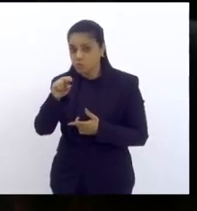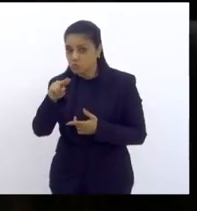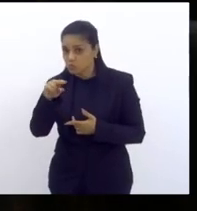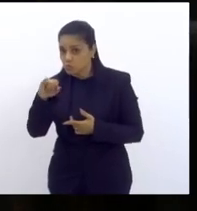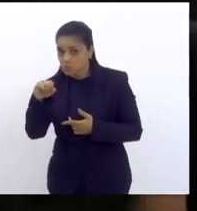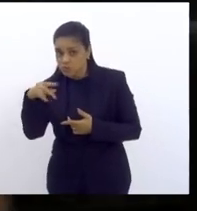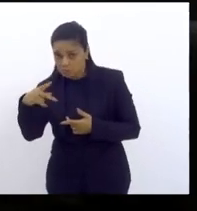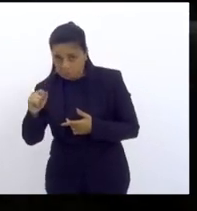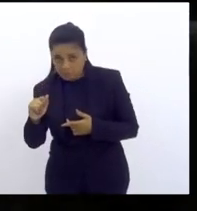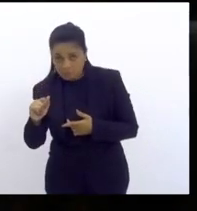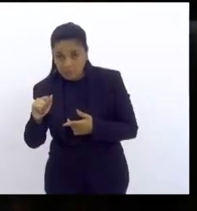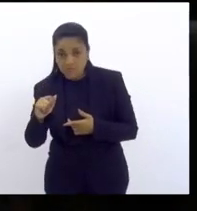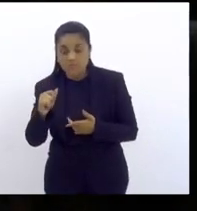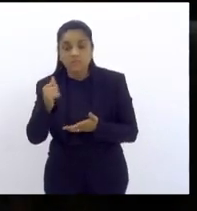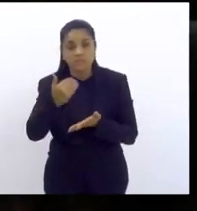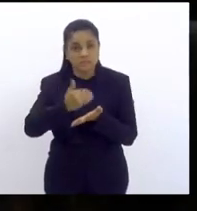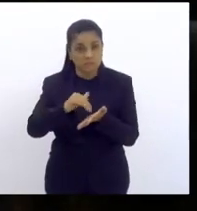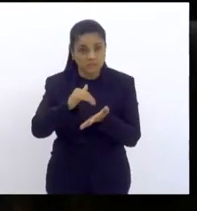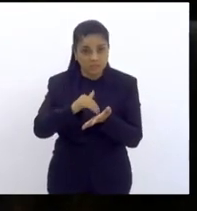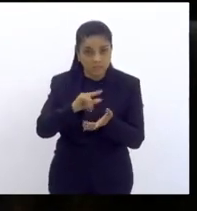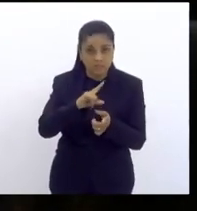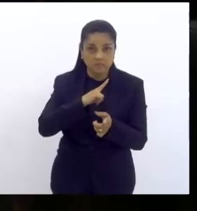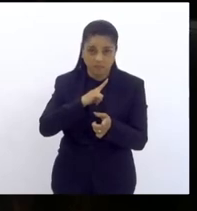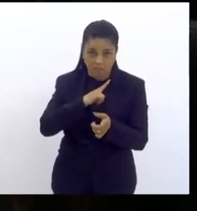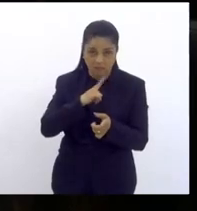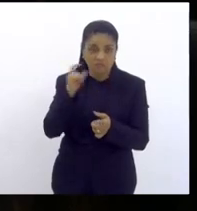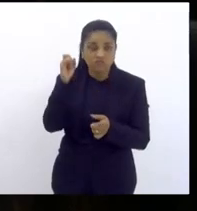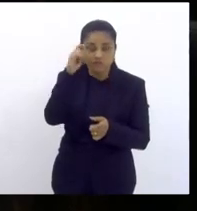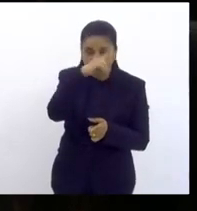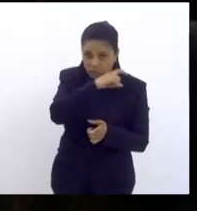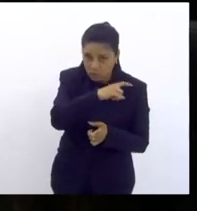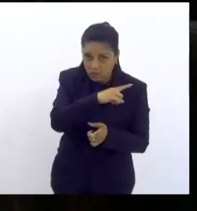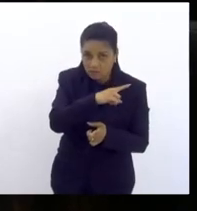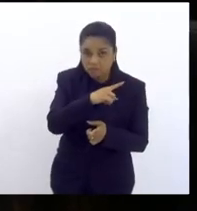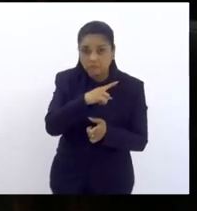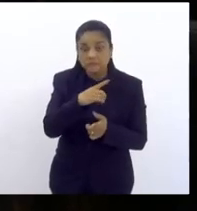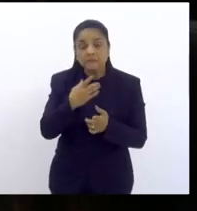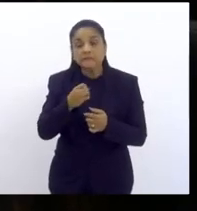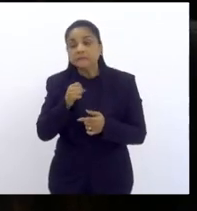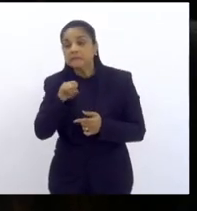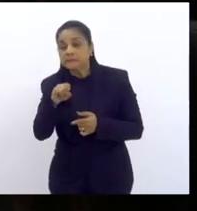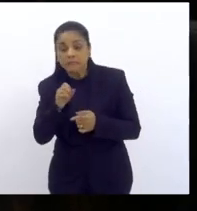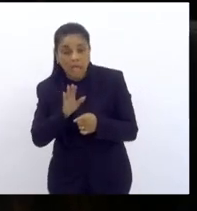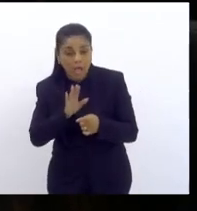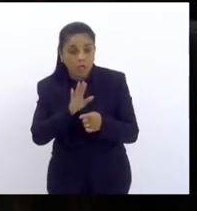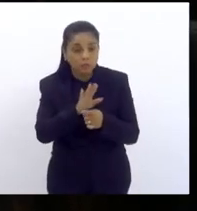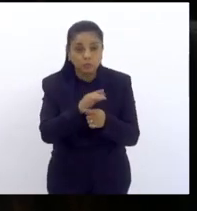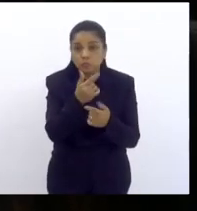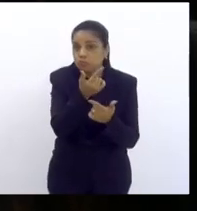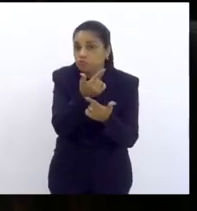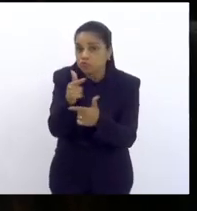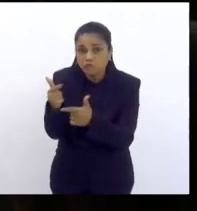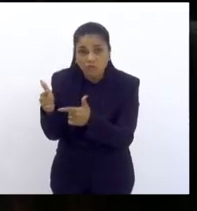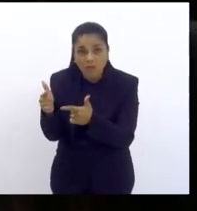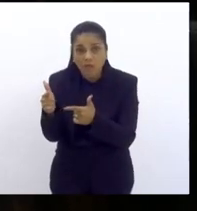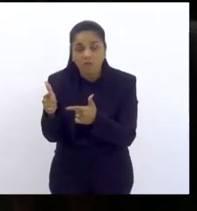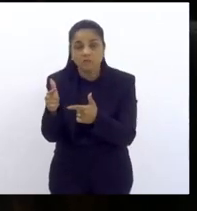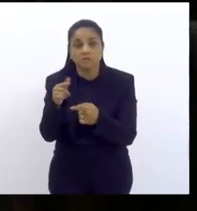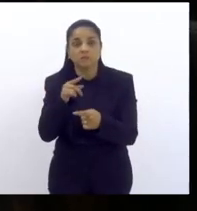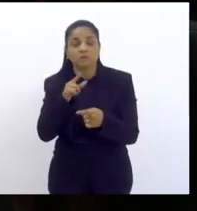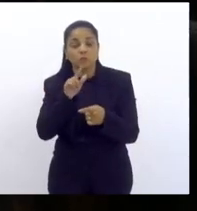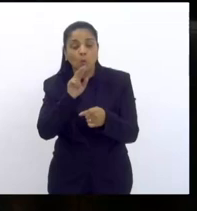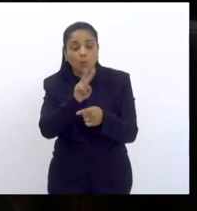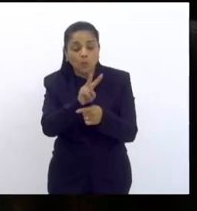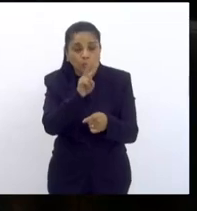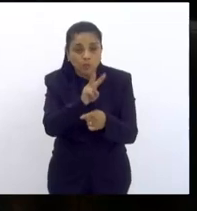a secretaria imagina se você não tivesse essa ajuda não ajuda direto e indireta dos protetores